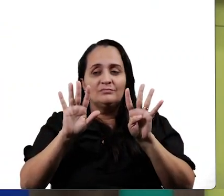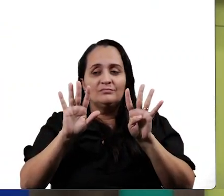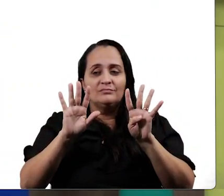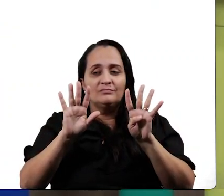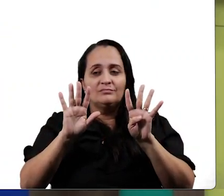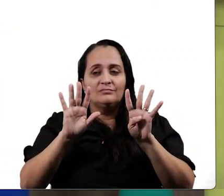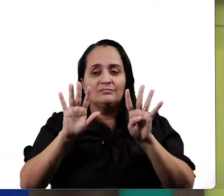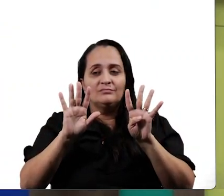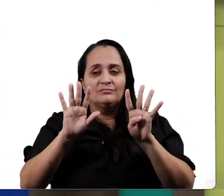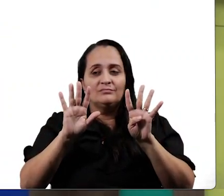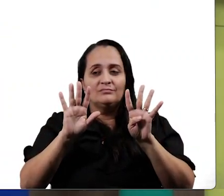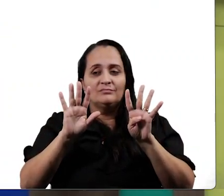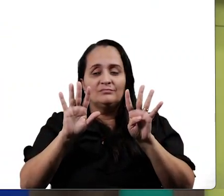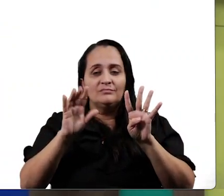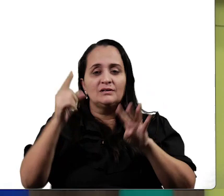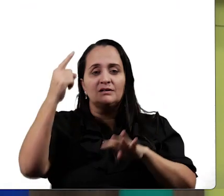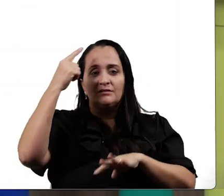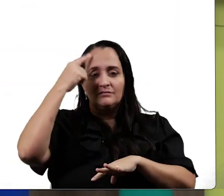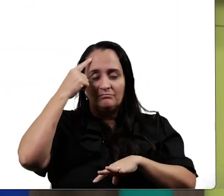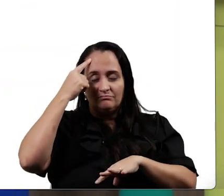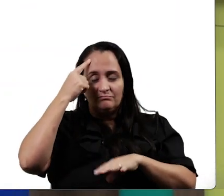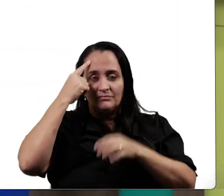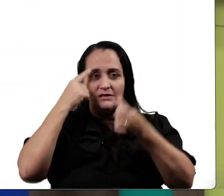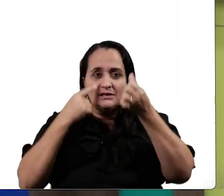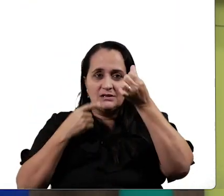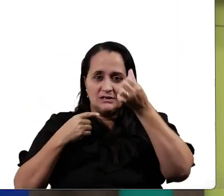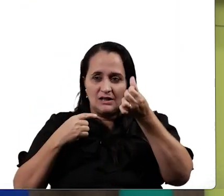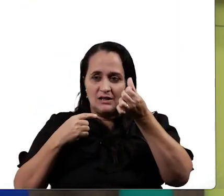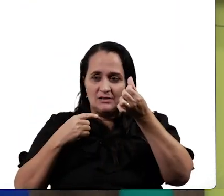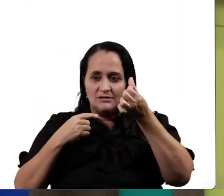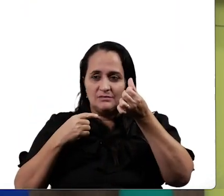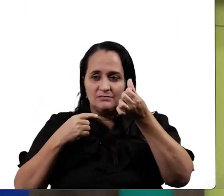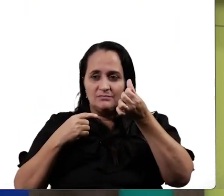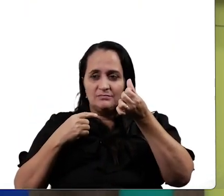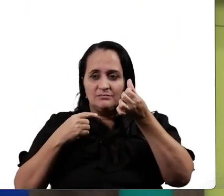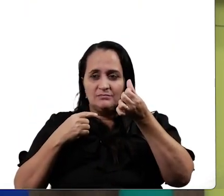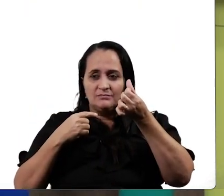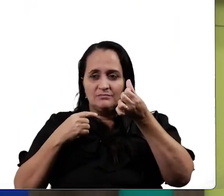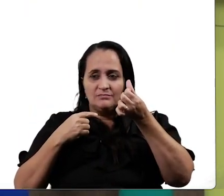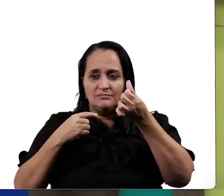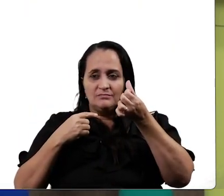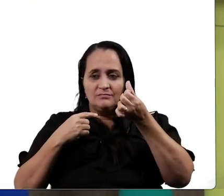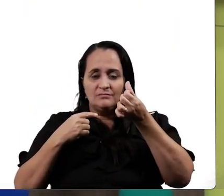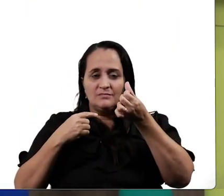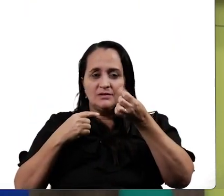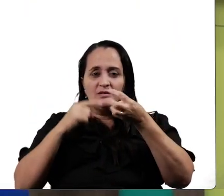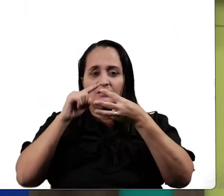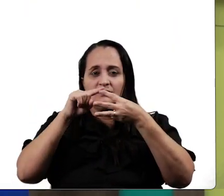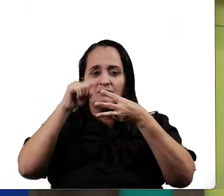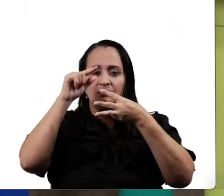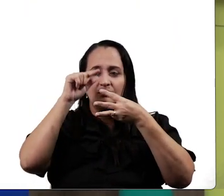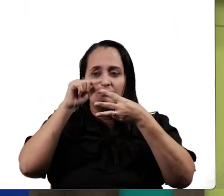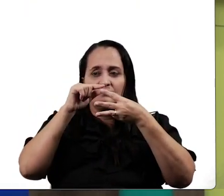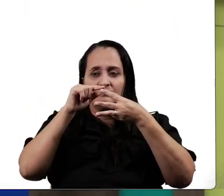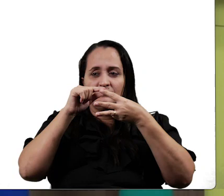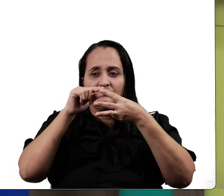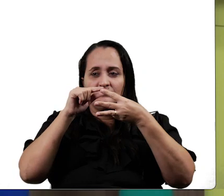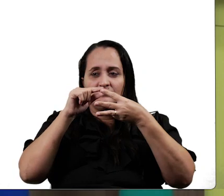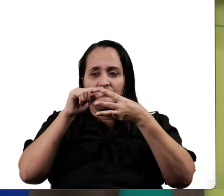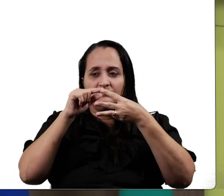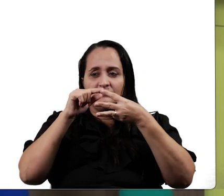3 6 6 na cabeça mais 3 6 + 3